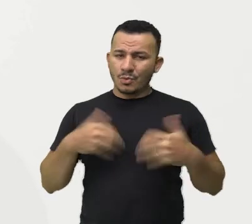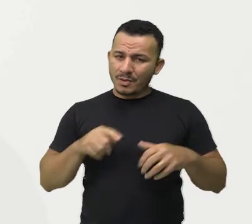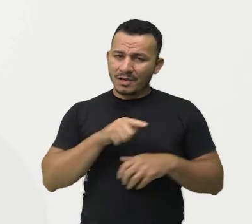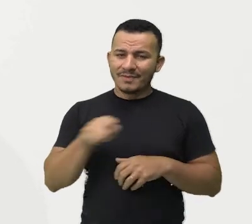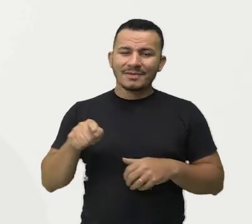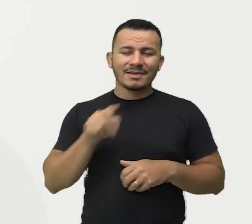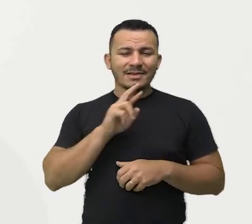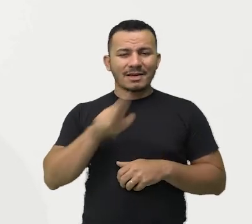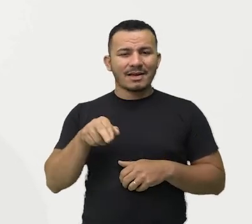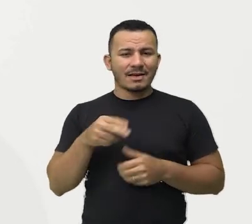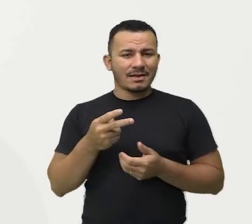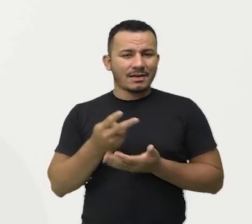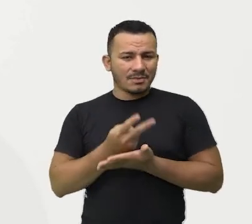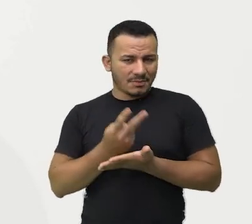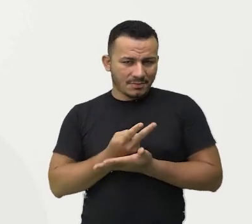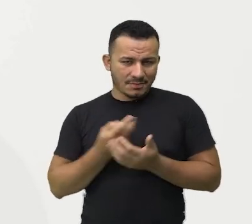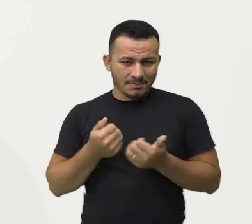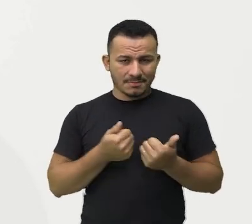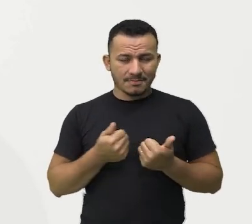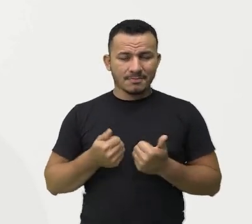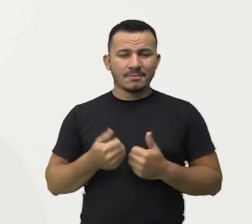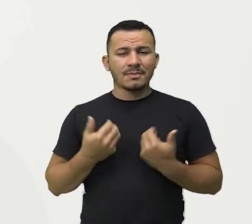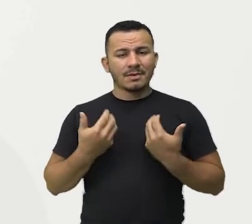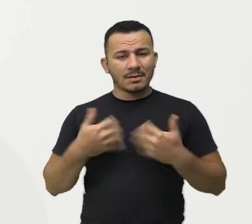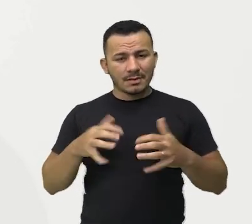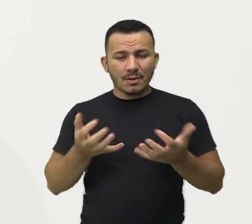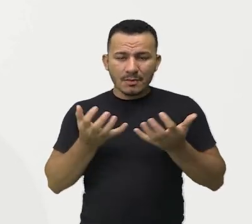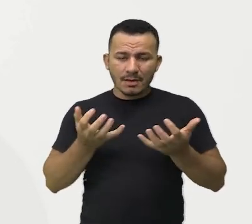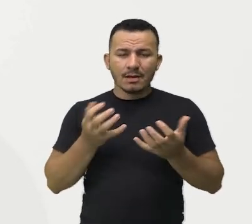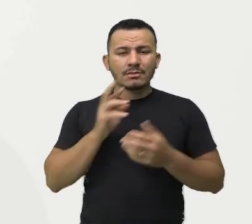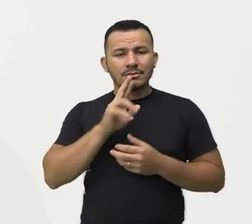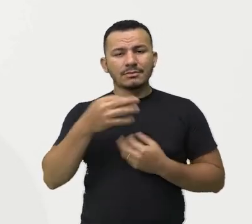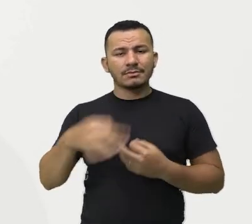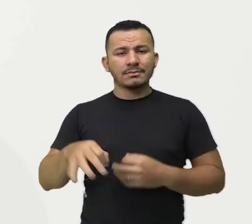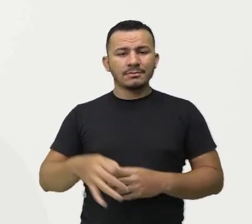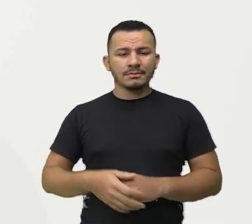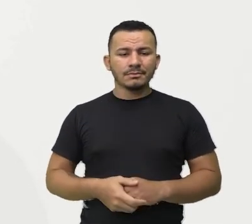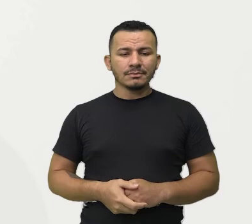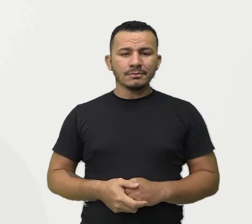E claro, o professor Paulo não quer que você erre a questão, beleza?